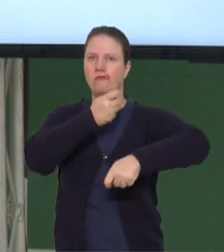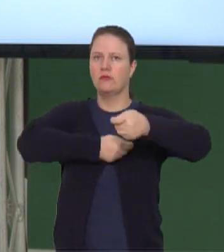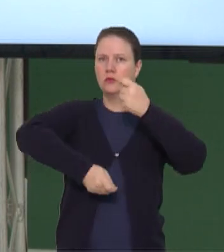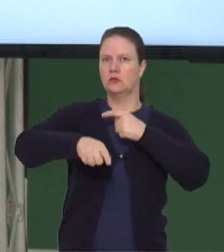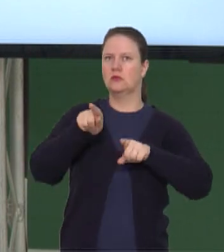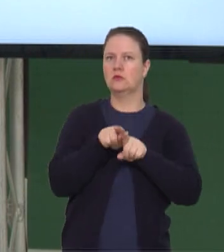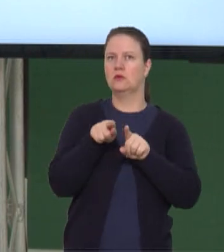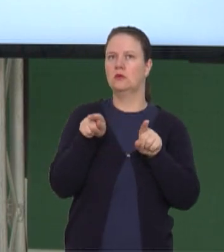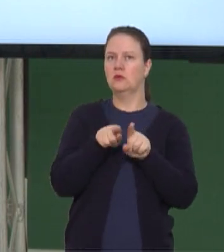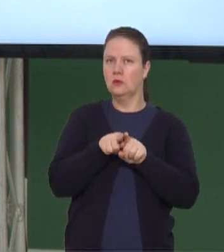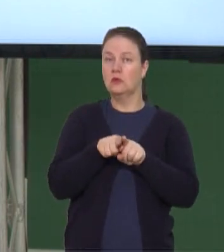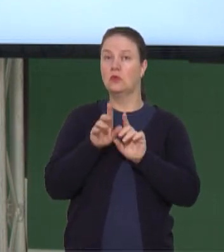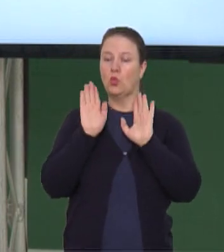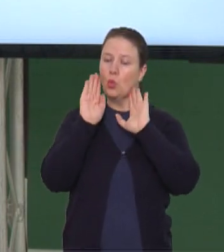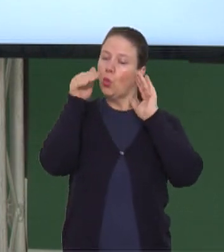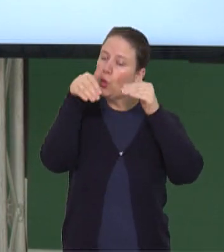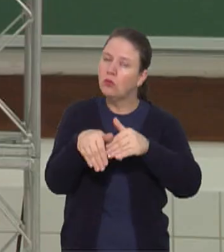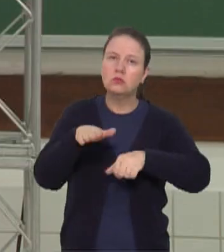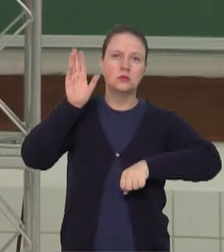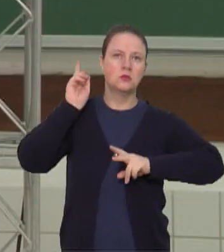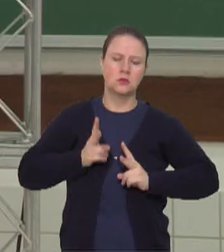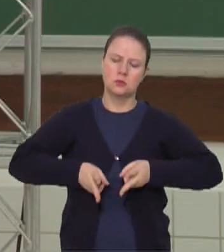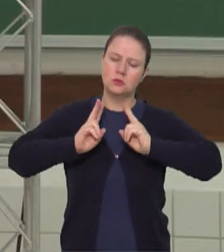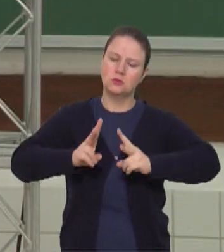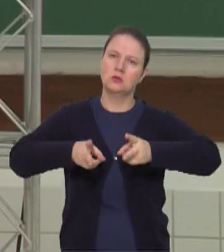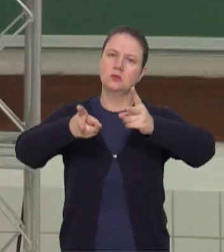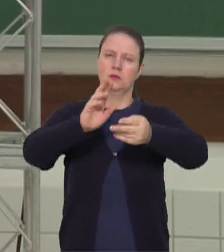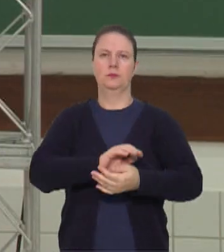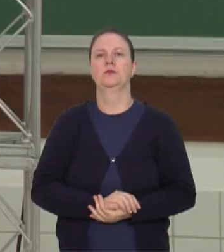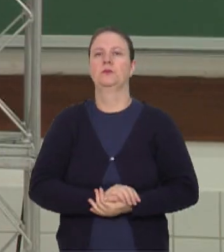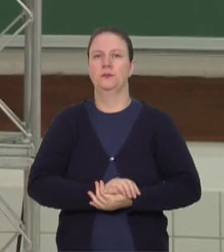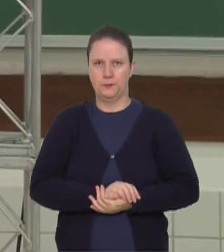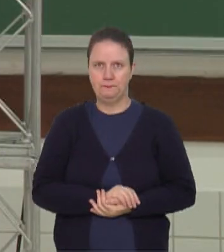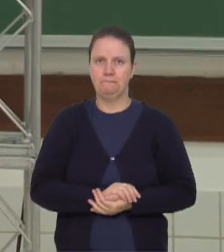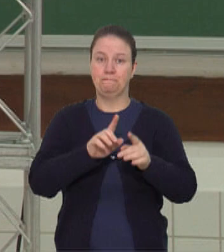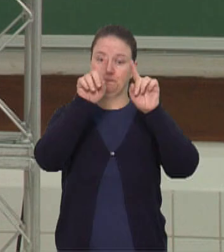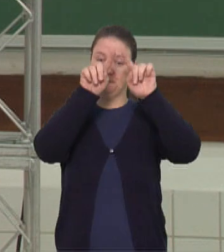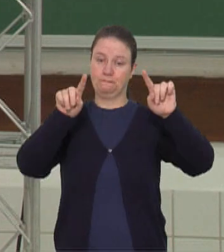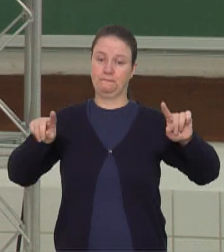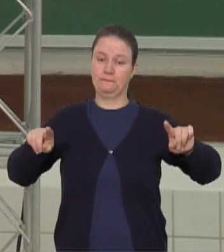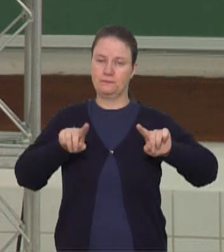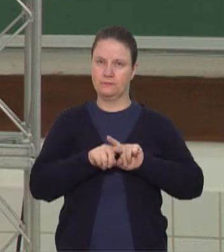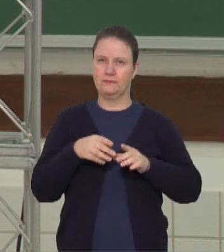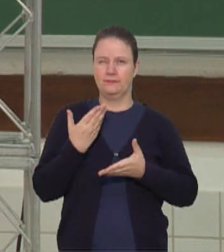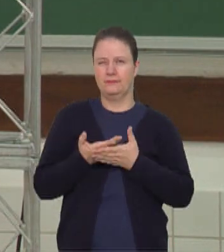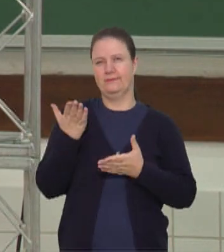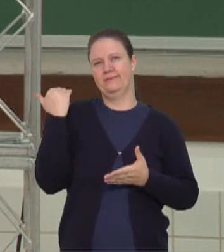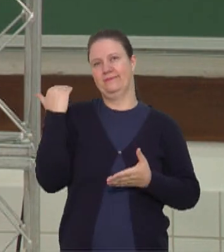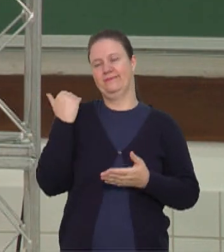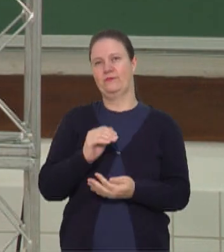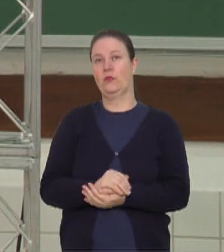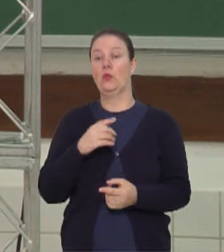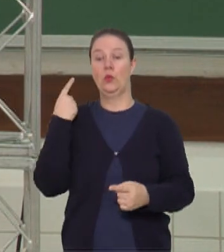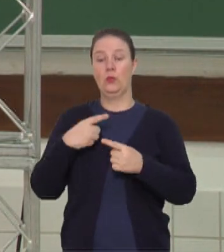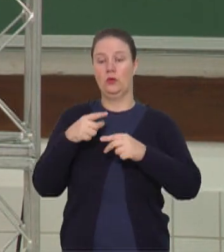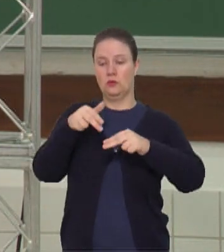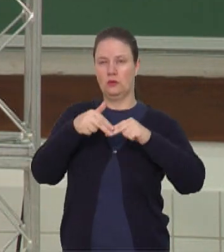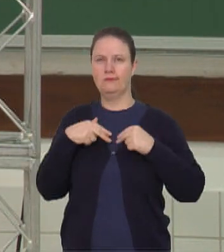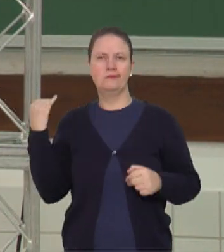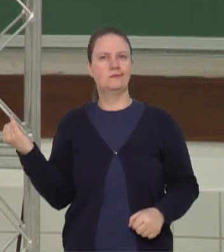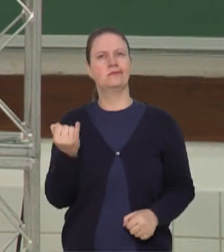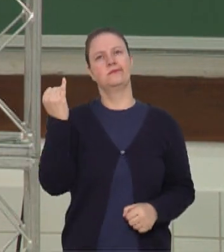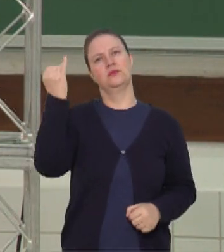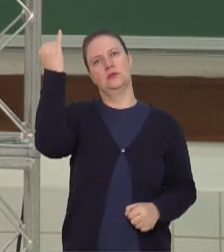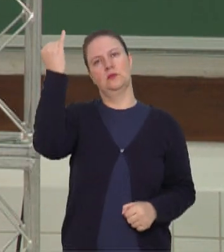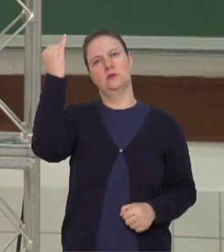esse comércio era feito o tempo inteiro. Tá? Esse é o comércio triangular que a gente viu nas aulas anteriores. Por isso que é tão importante também, né,